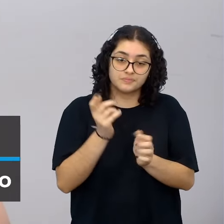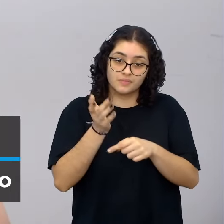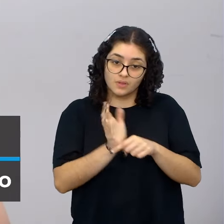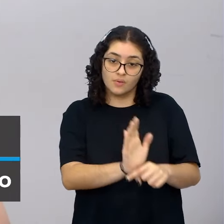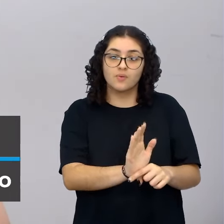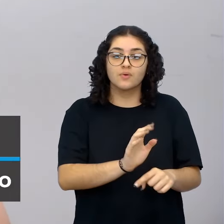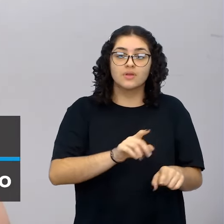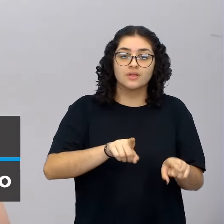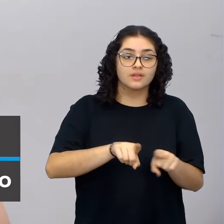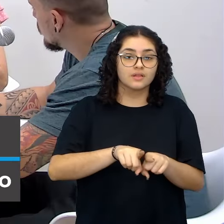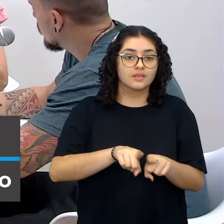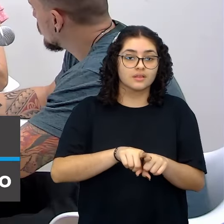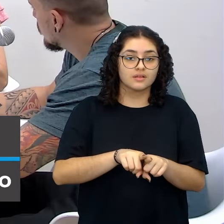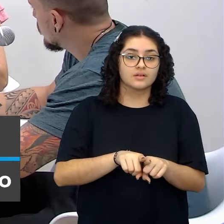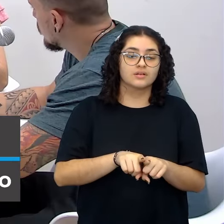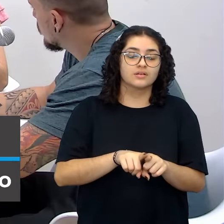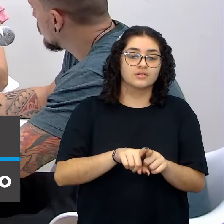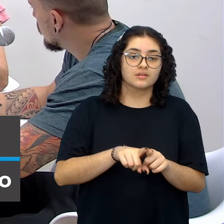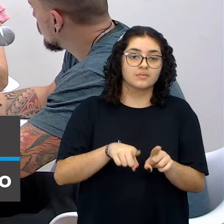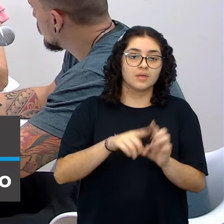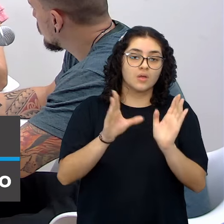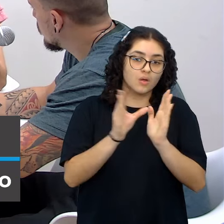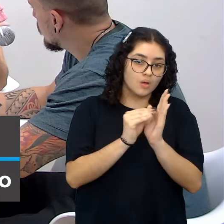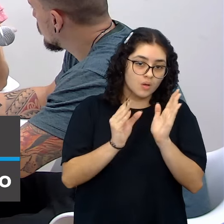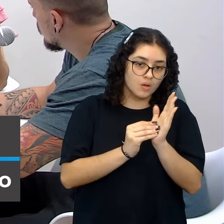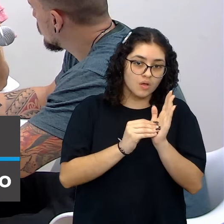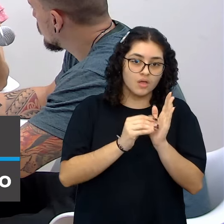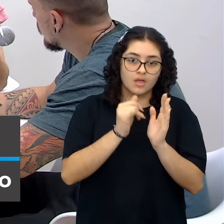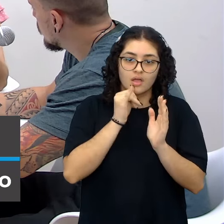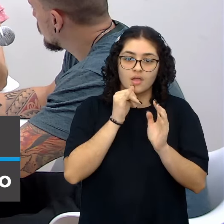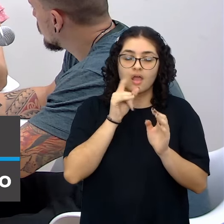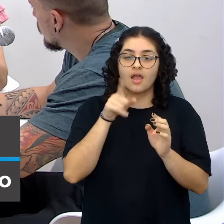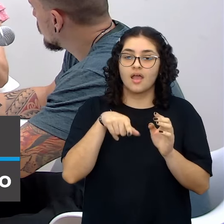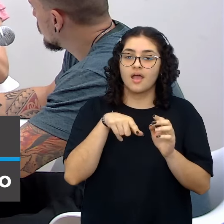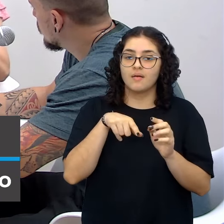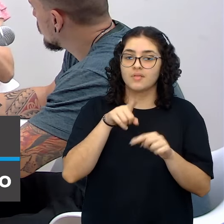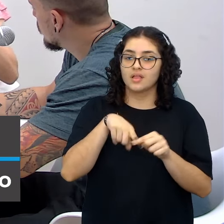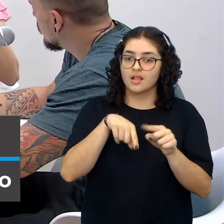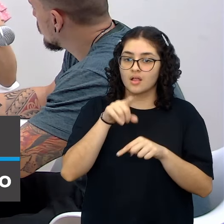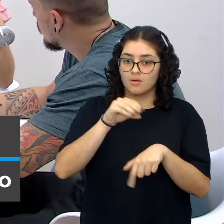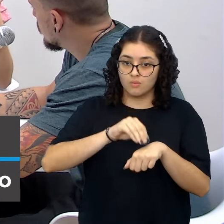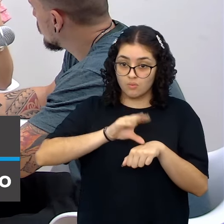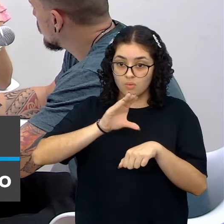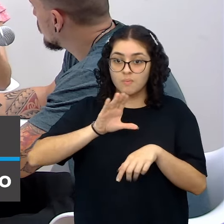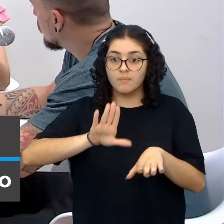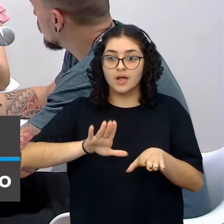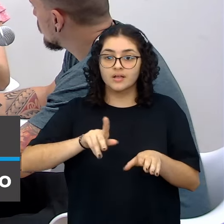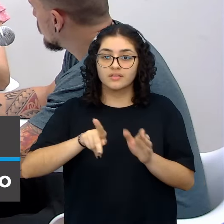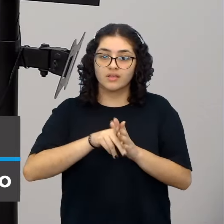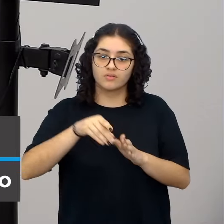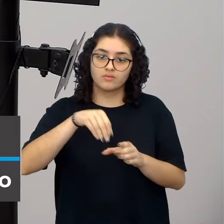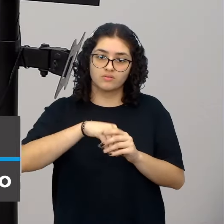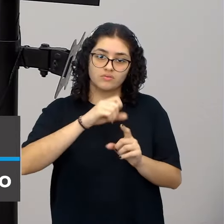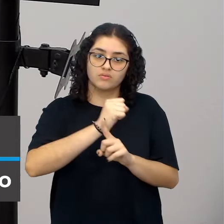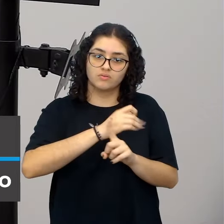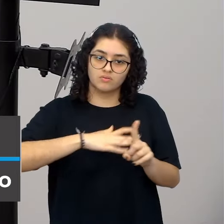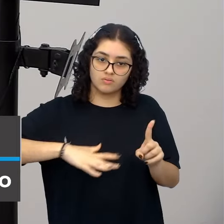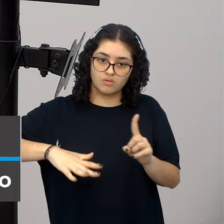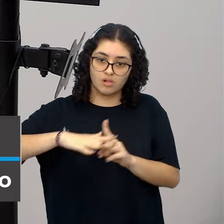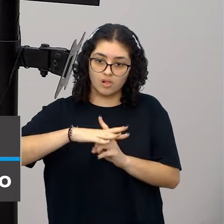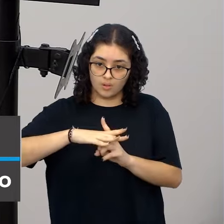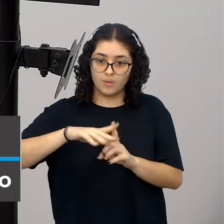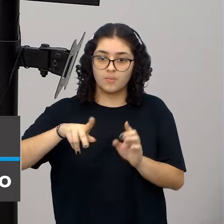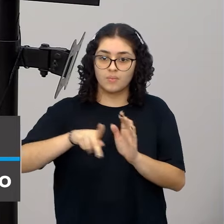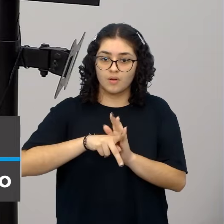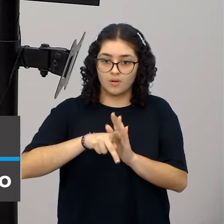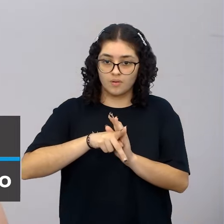de trabalhar os conteúdos, vou chamar assim, né? A gente chama de objetos de conhecimento, mas que está em torno na sociedade, questões